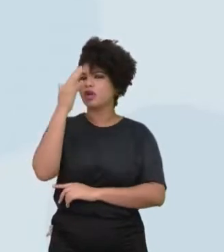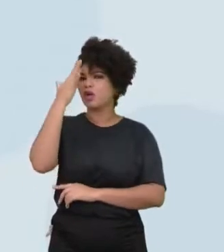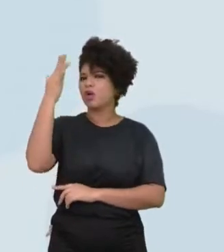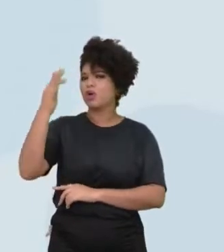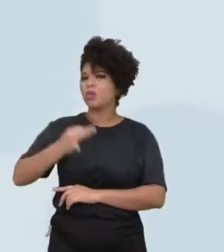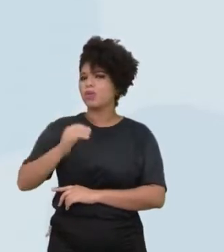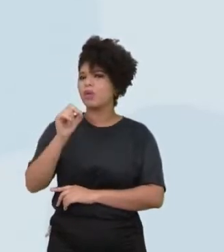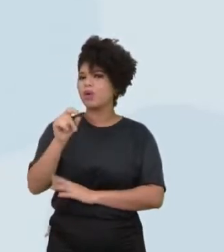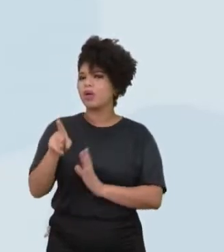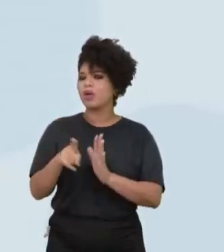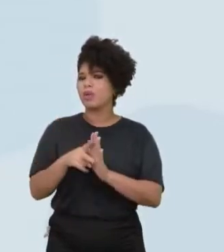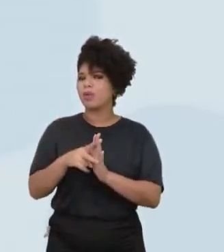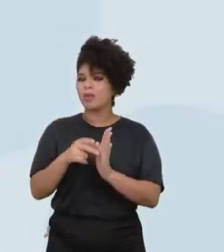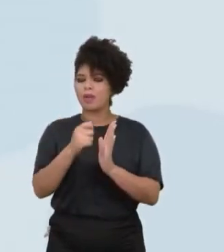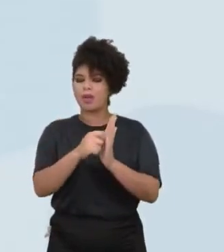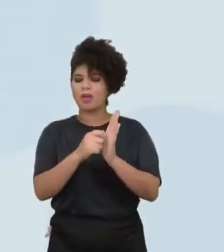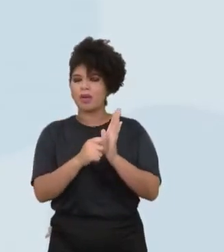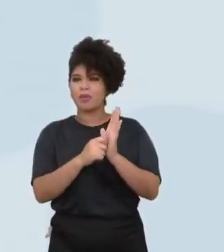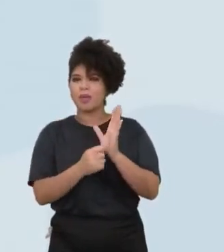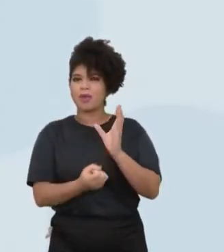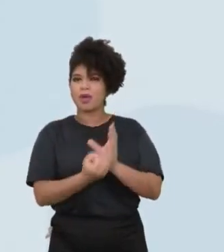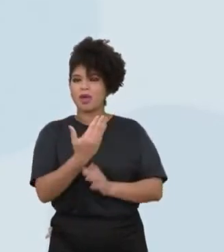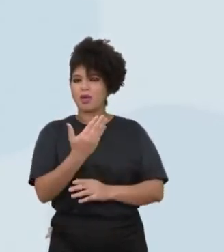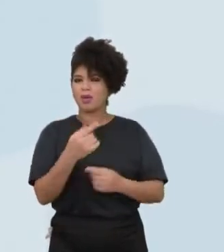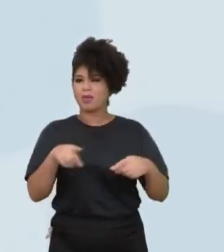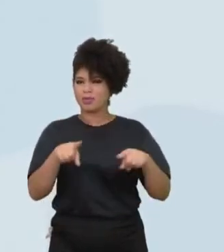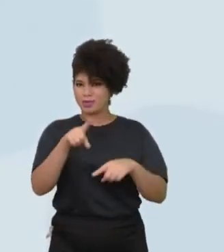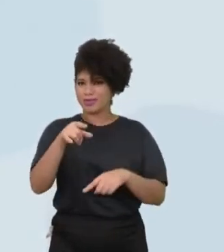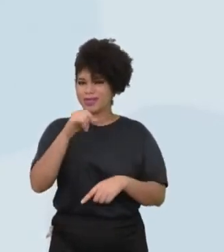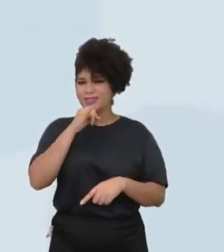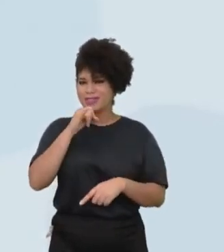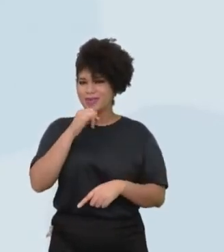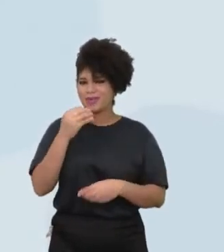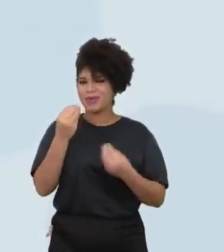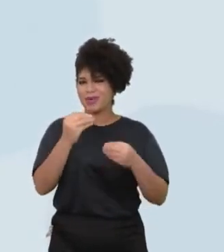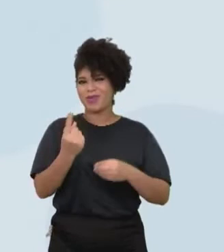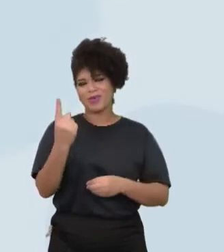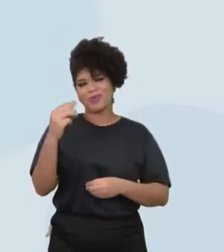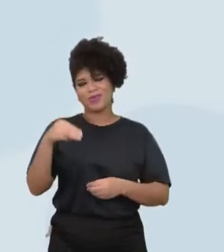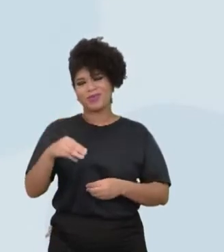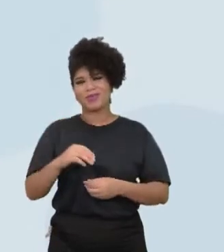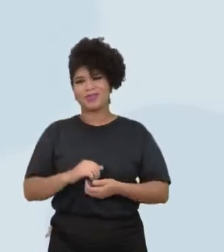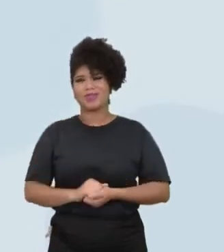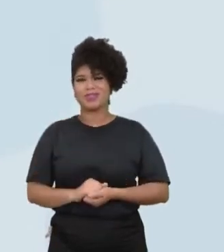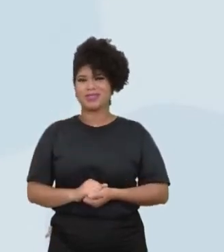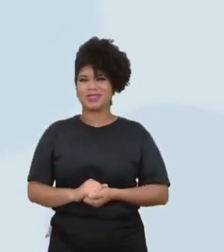de composição musical? Citem um exemplo para mim. A gente volta já, um minutinho.